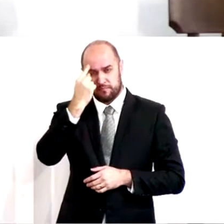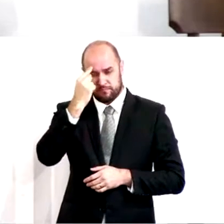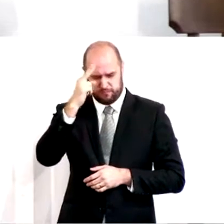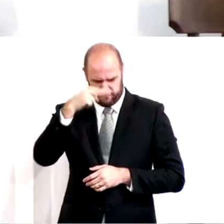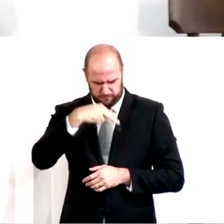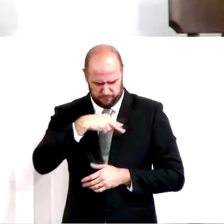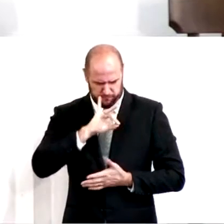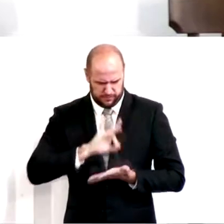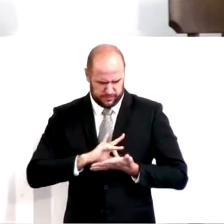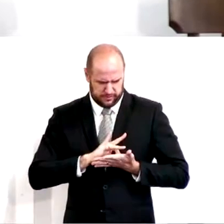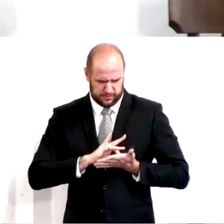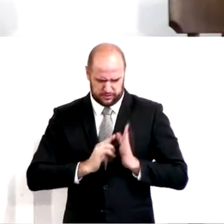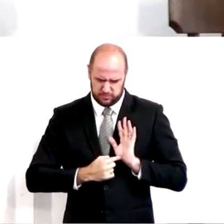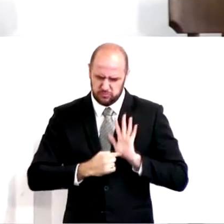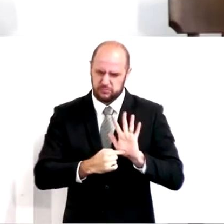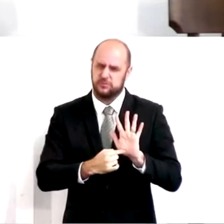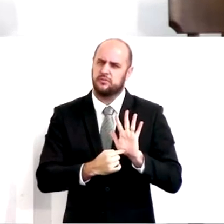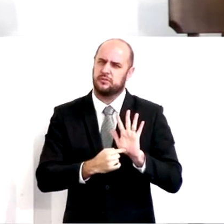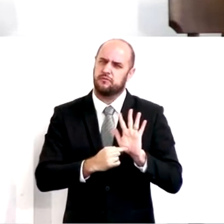coração.